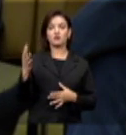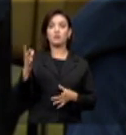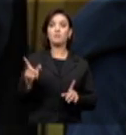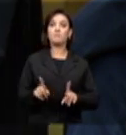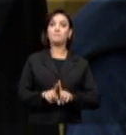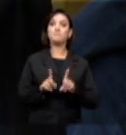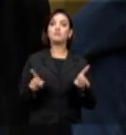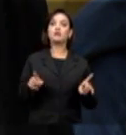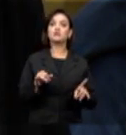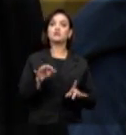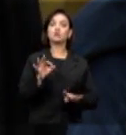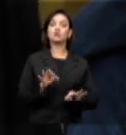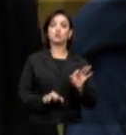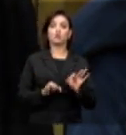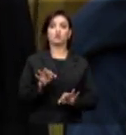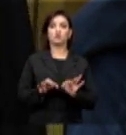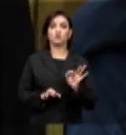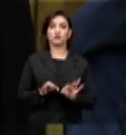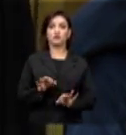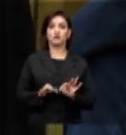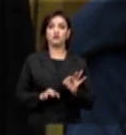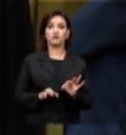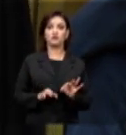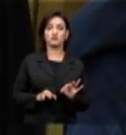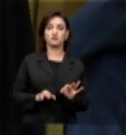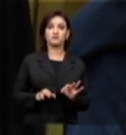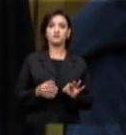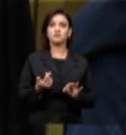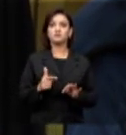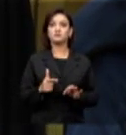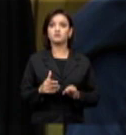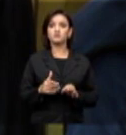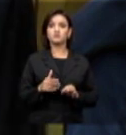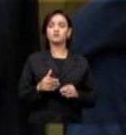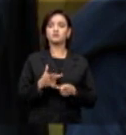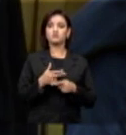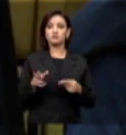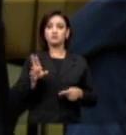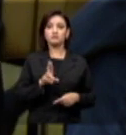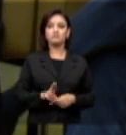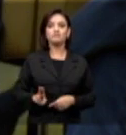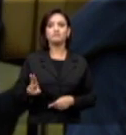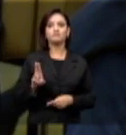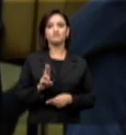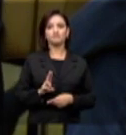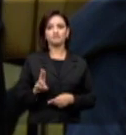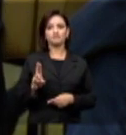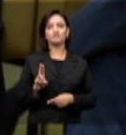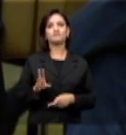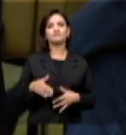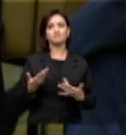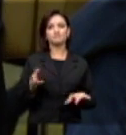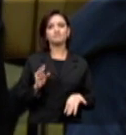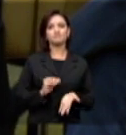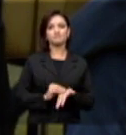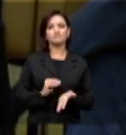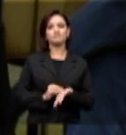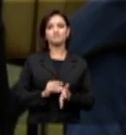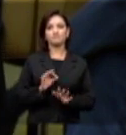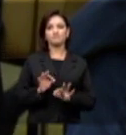Porém, se a justiça não se encontra na utilidade das coisas, provavelmente a injustiça está